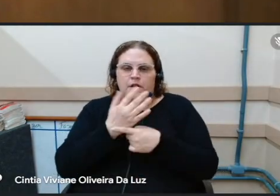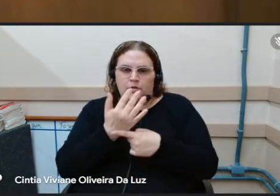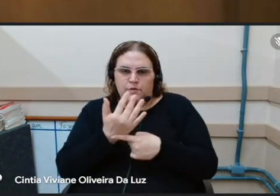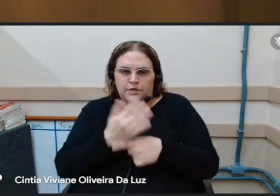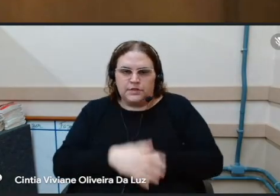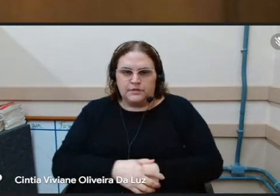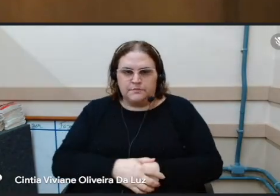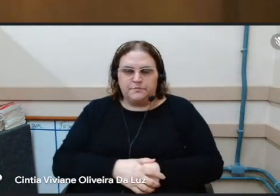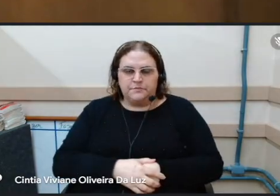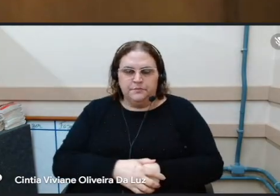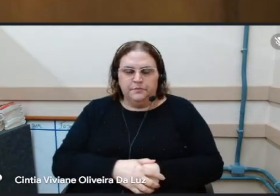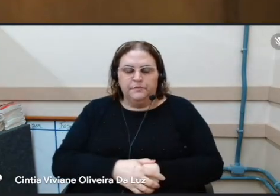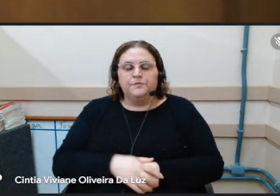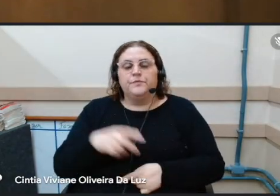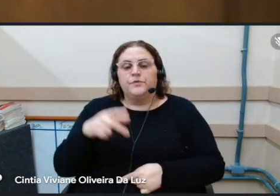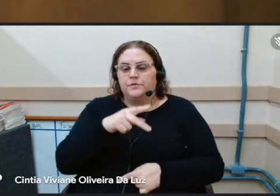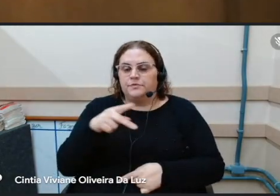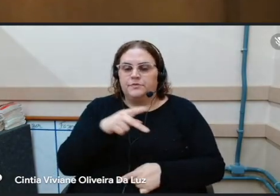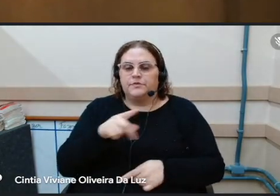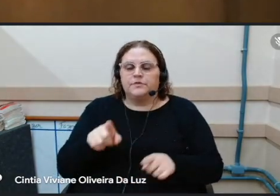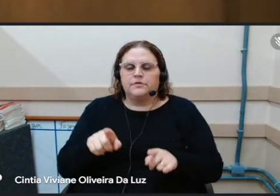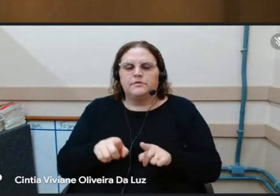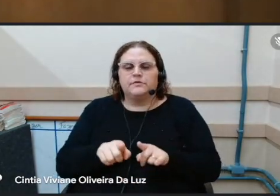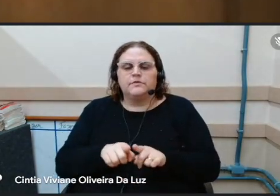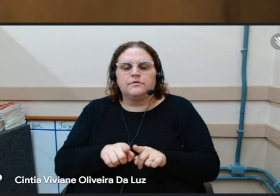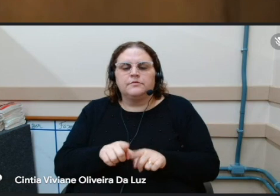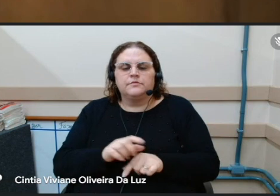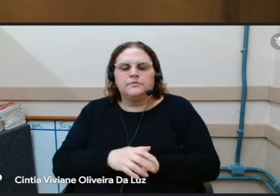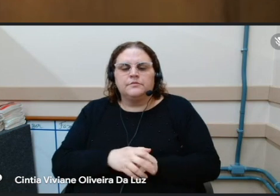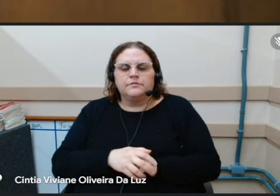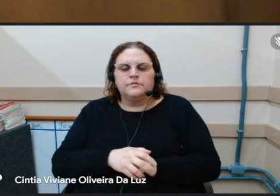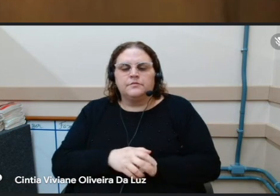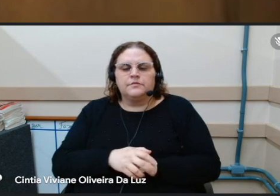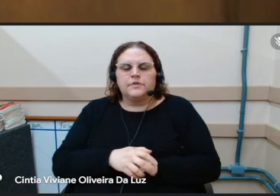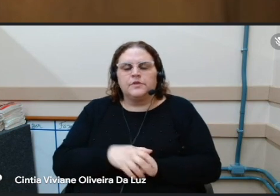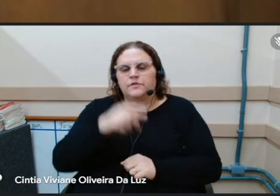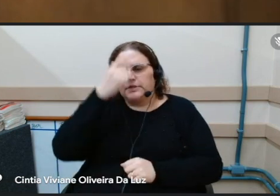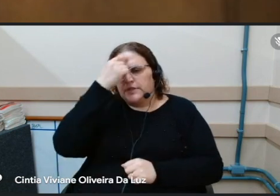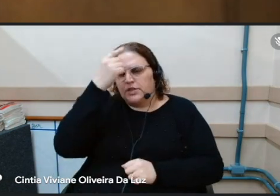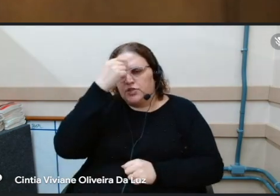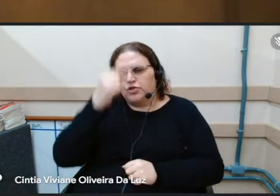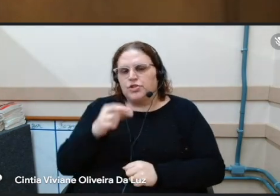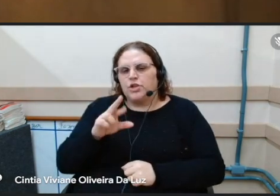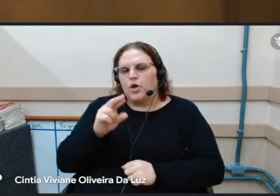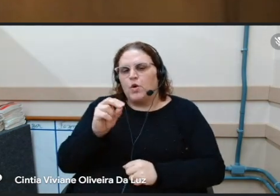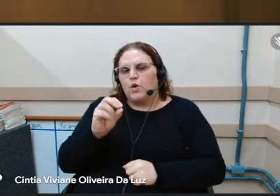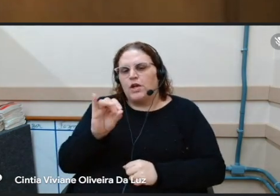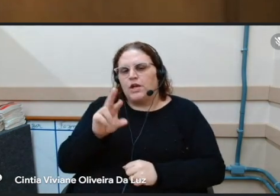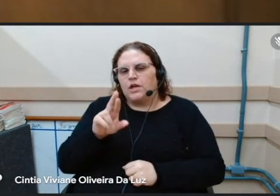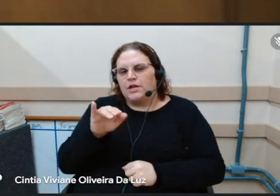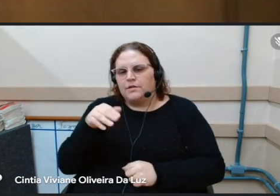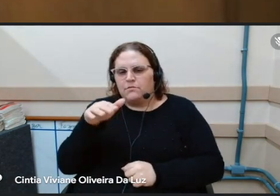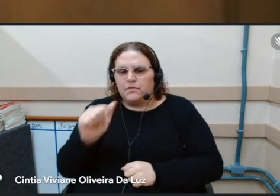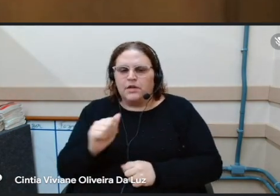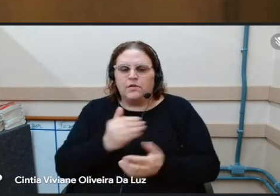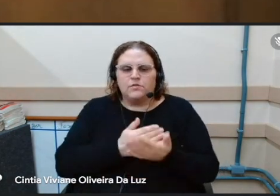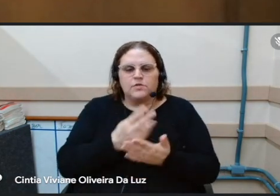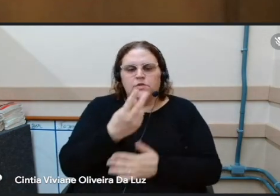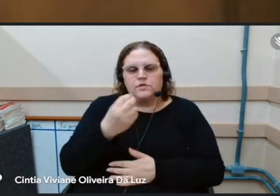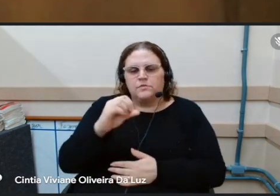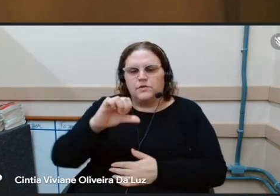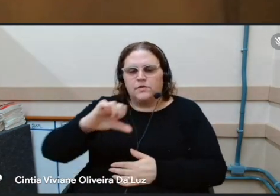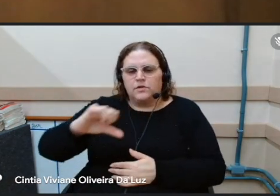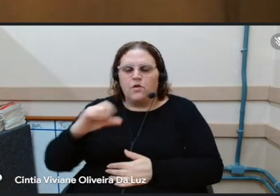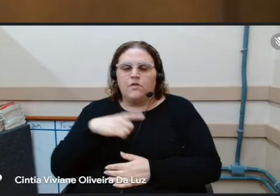Sul foi professor da Universidade Federal de Roraima e desde 2009 é professor do centro de